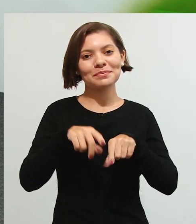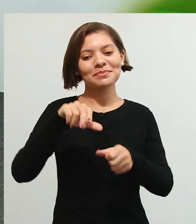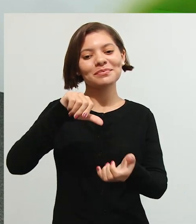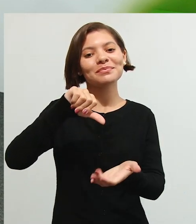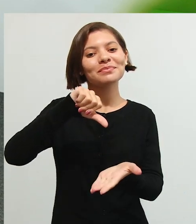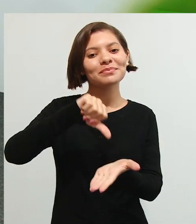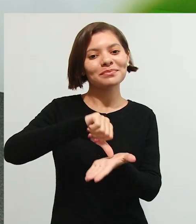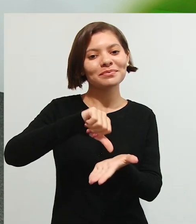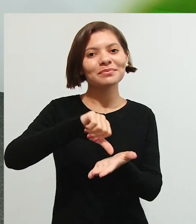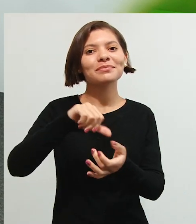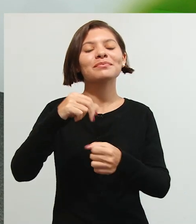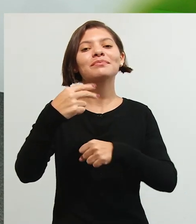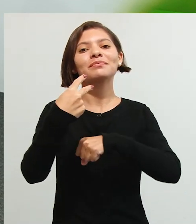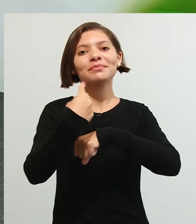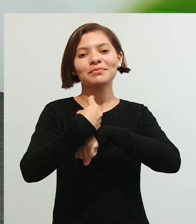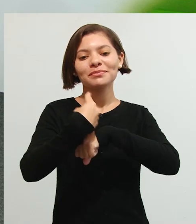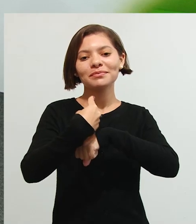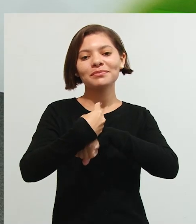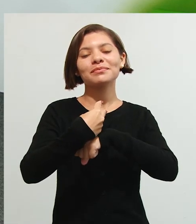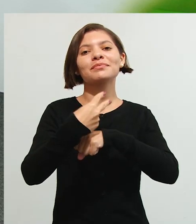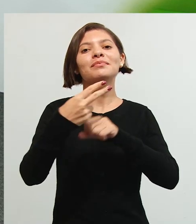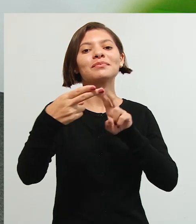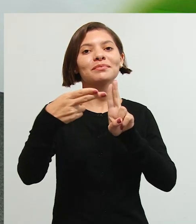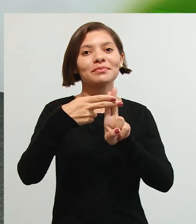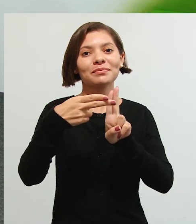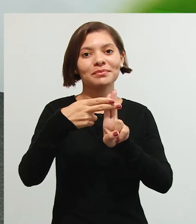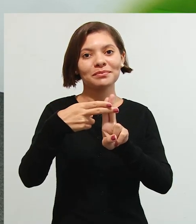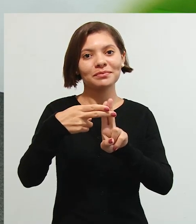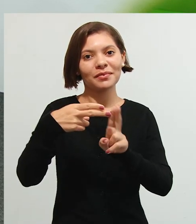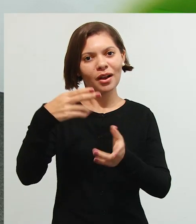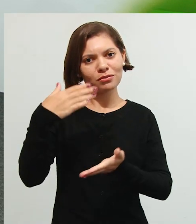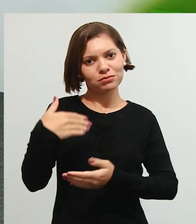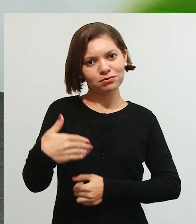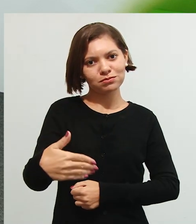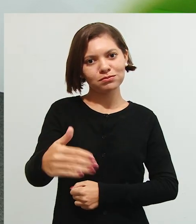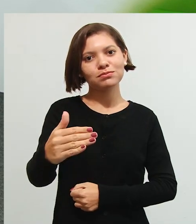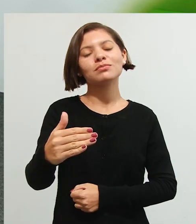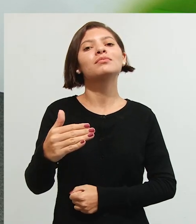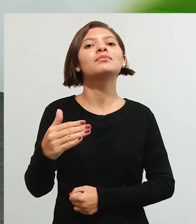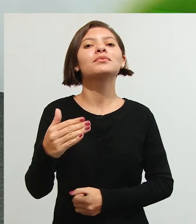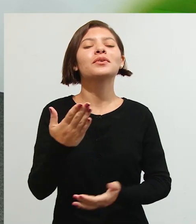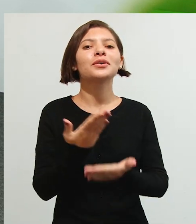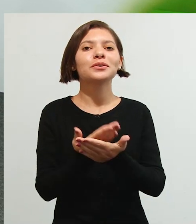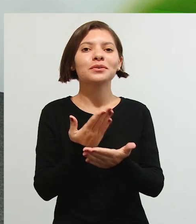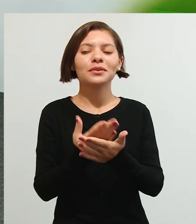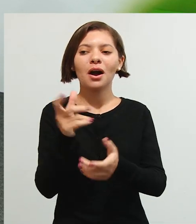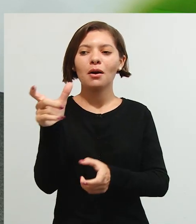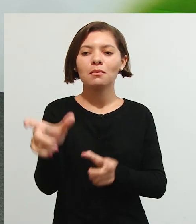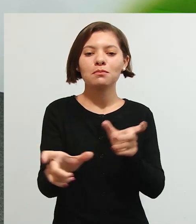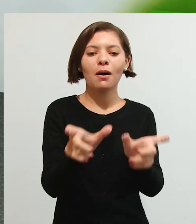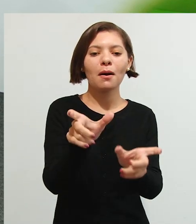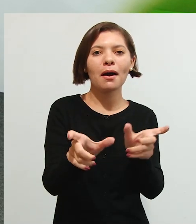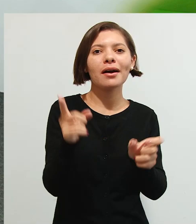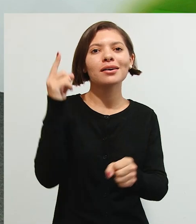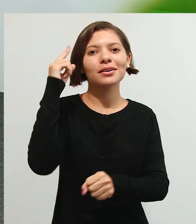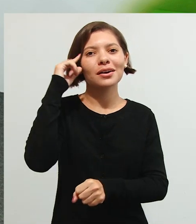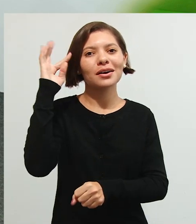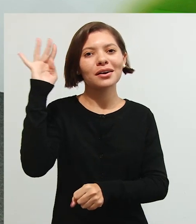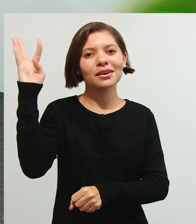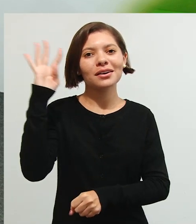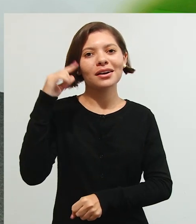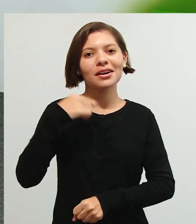Norte, para dar continuidade à nossa jornada pensando sobre os pensadores. Eu sou a professora Rosa